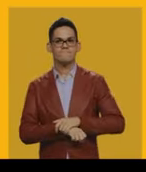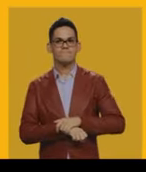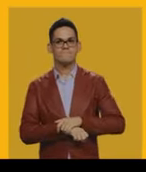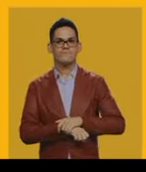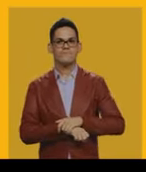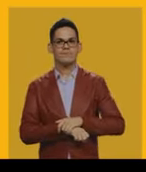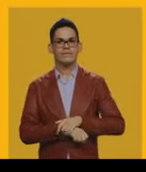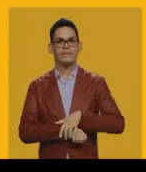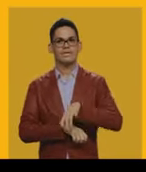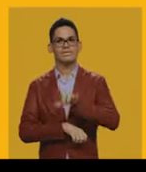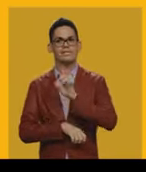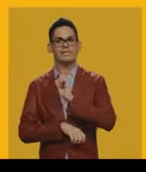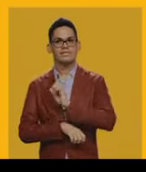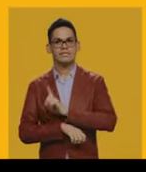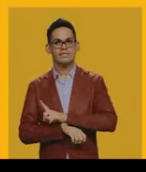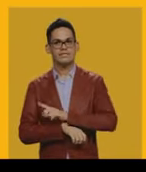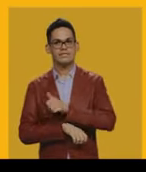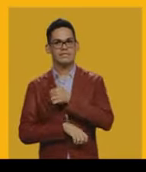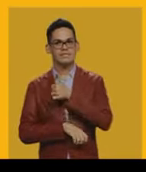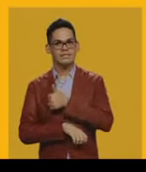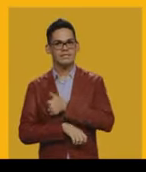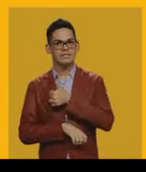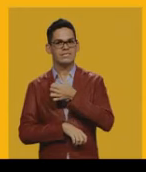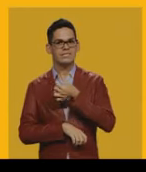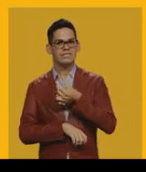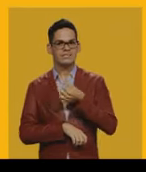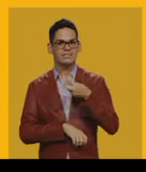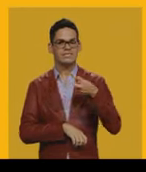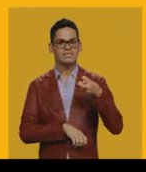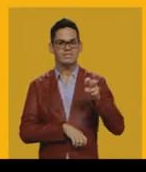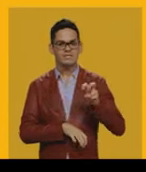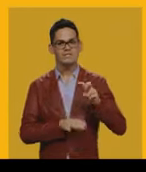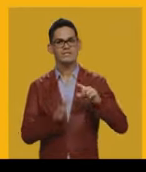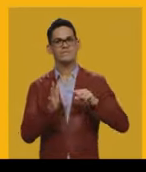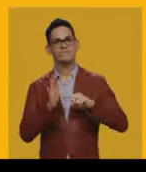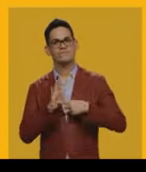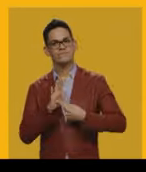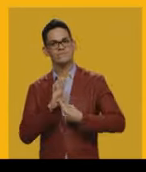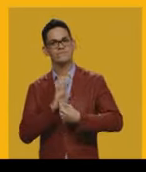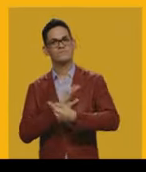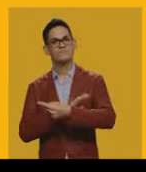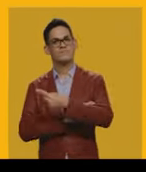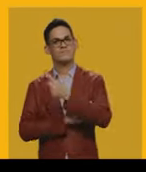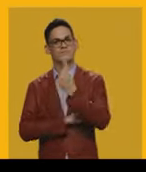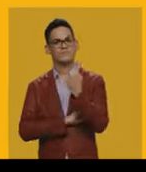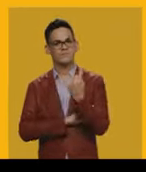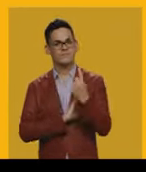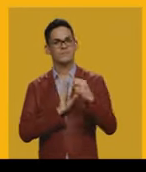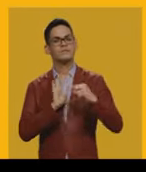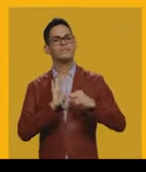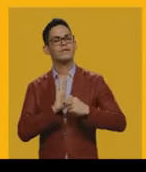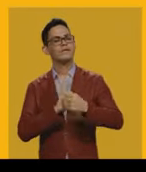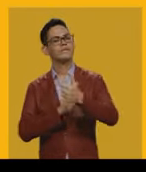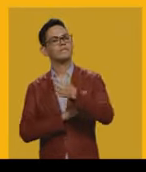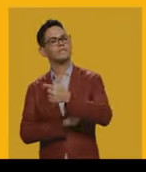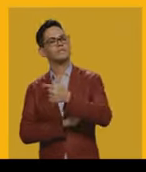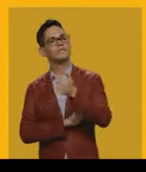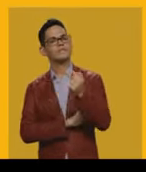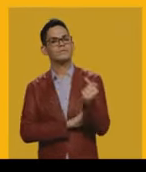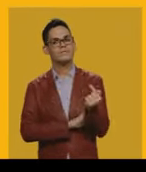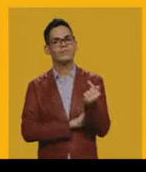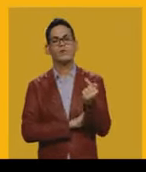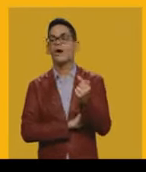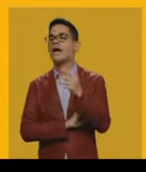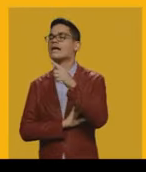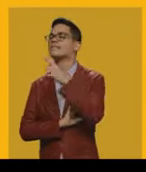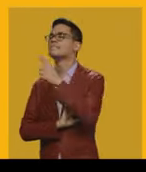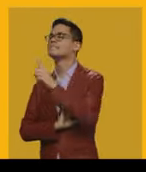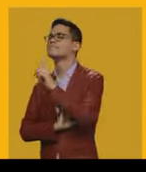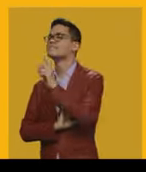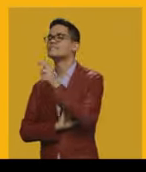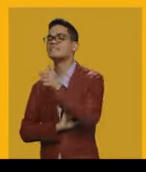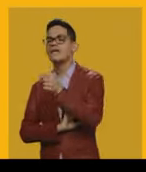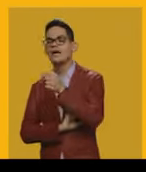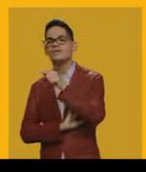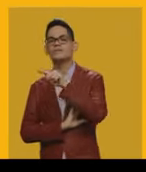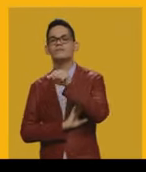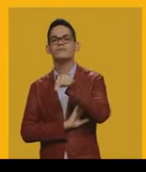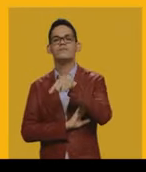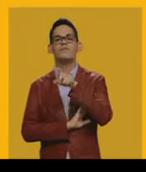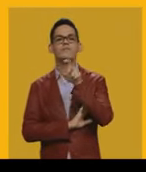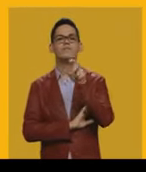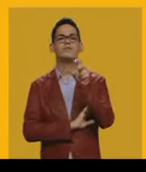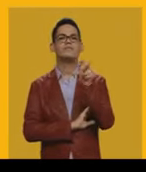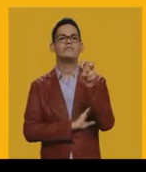vai ser 165 vezes 1, 765. E 7,5x vezes 1,